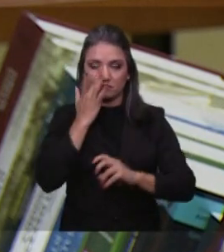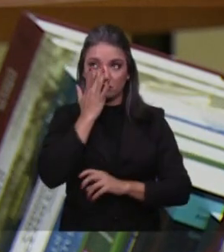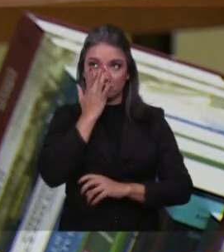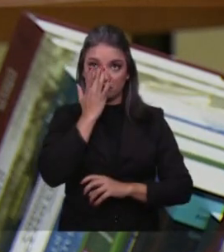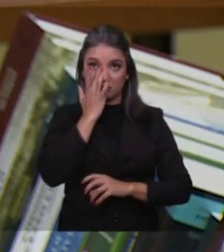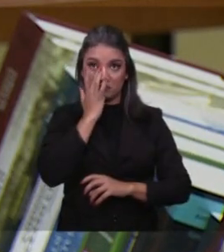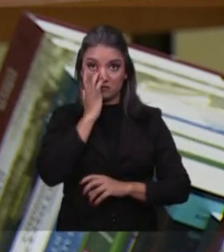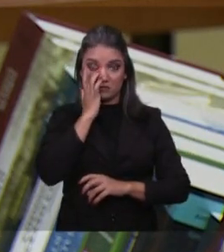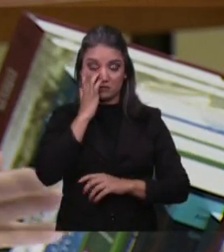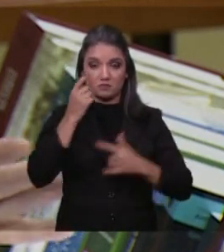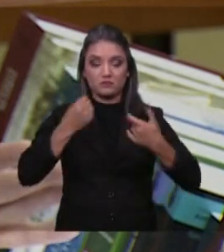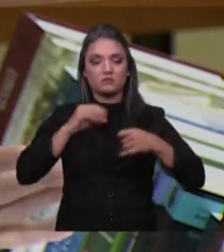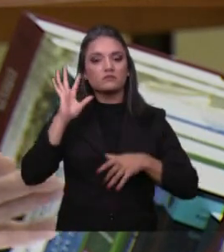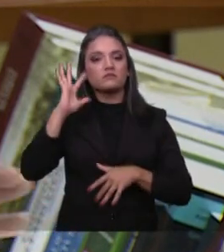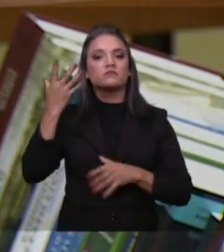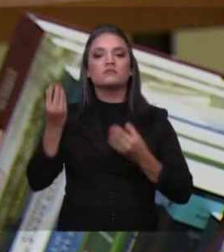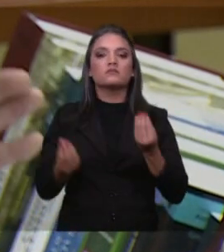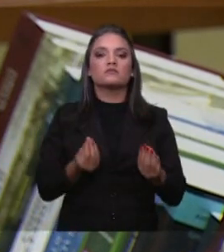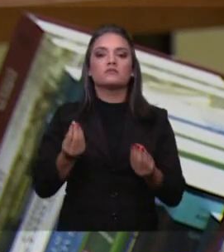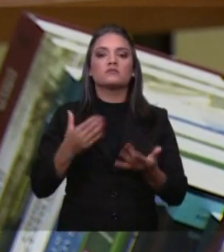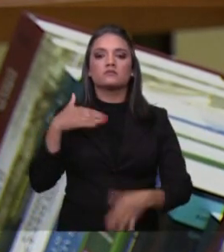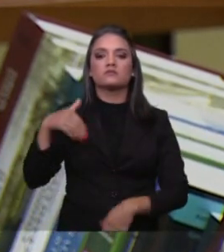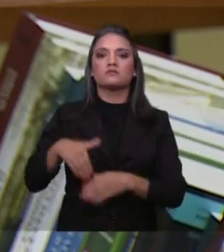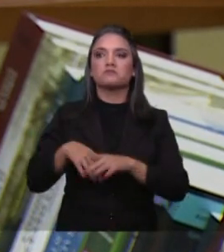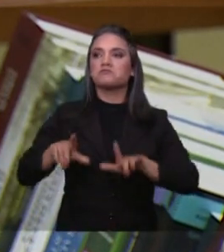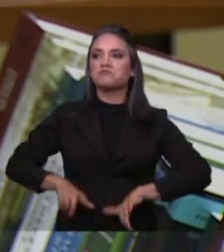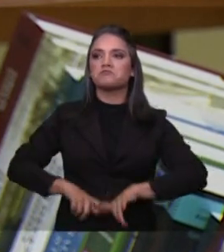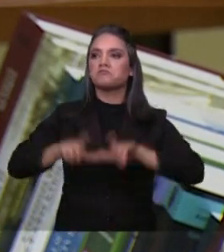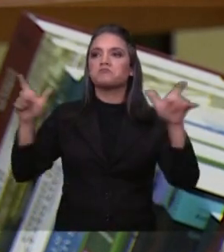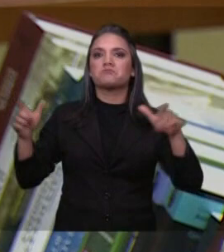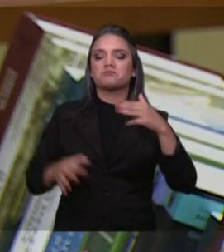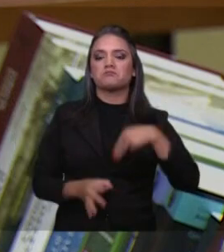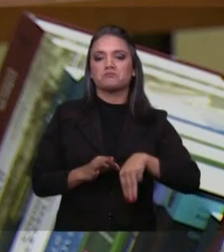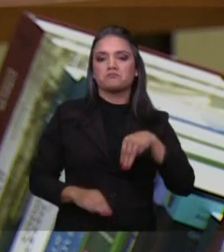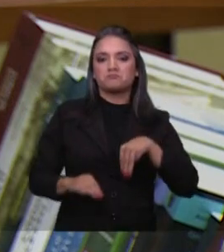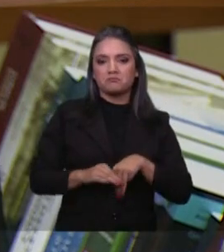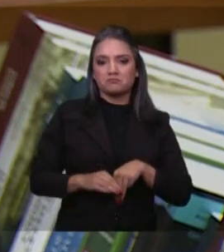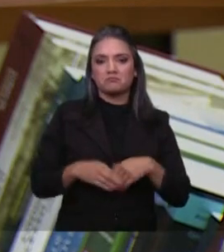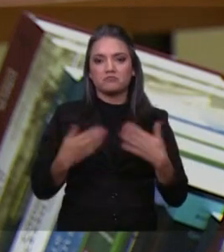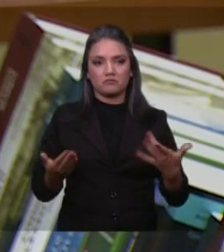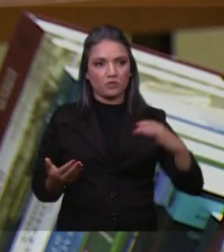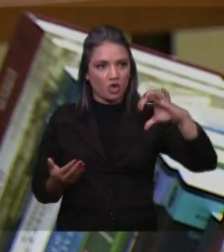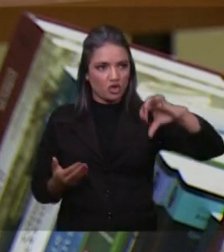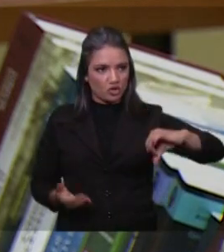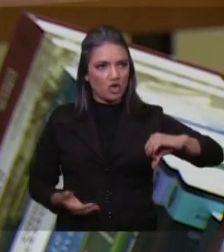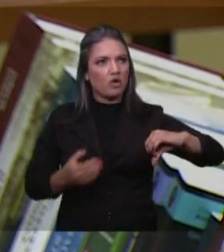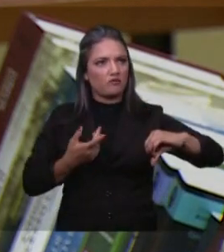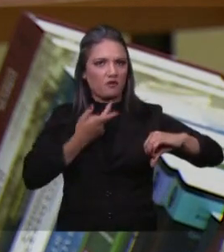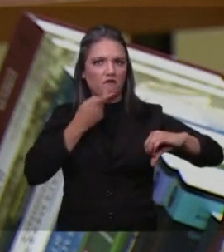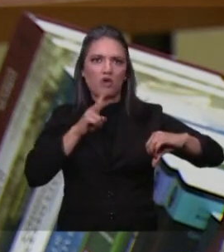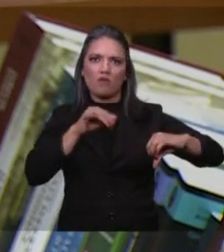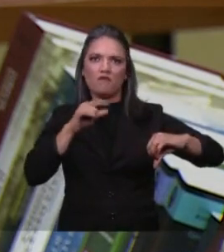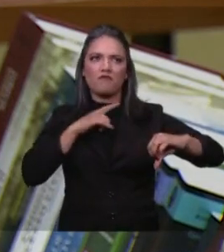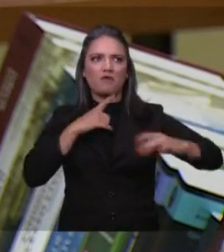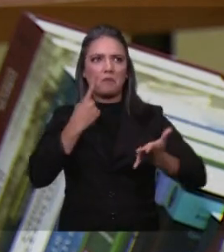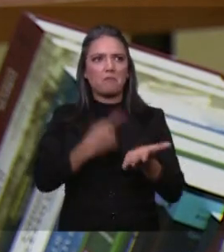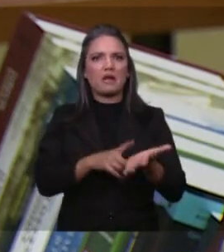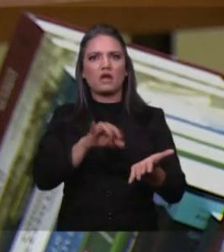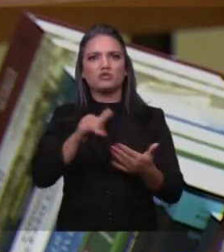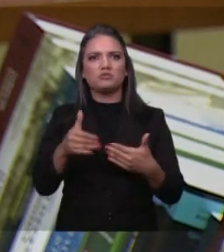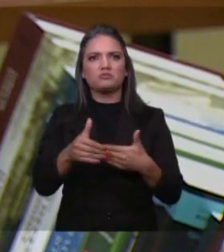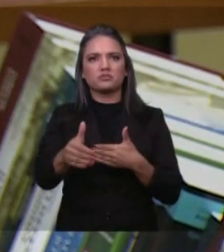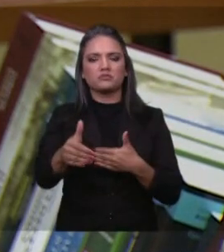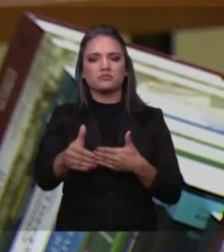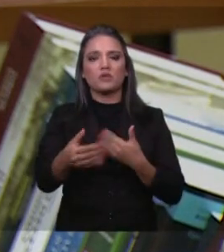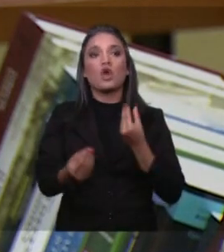deve ser resolvida pelo voto da maioria absoluta dos ministros da Corte. Então, 9 disseram, vamos modular. E como modulamos?